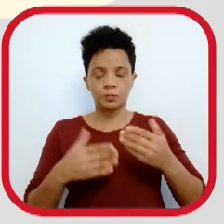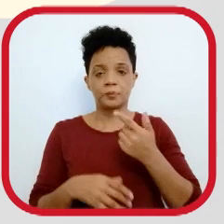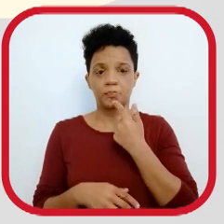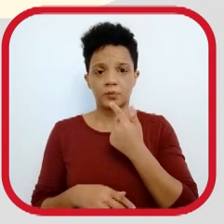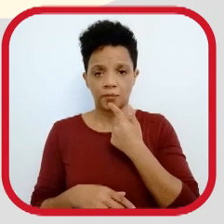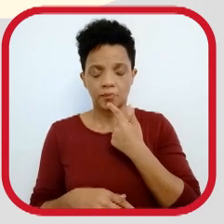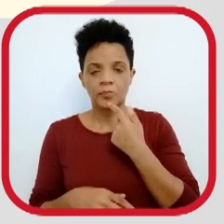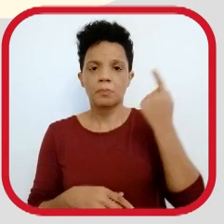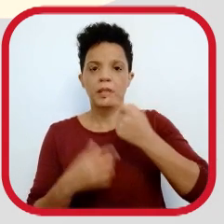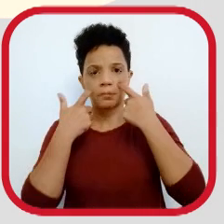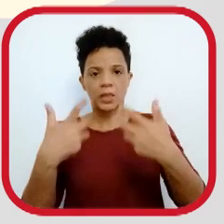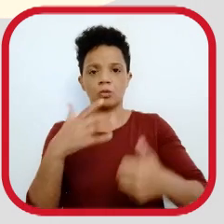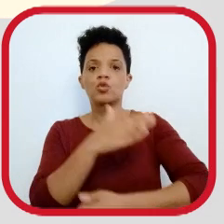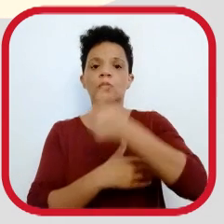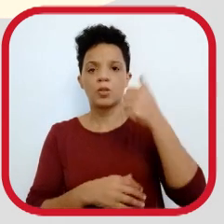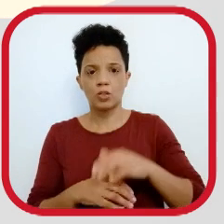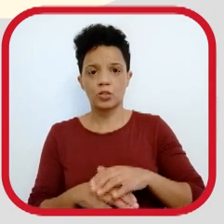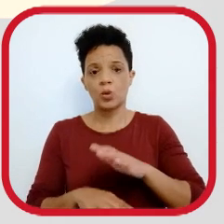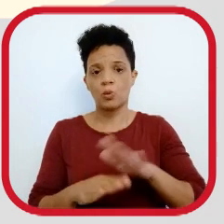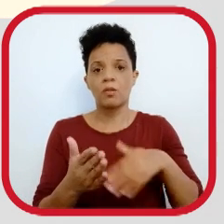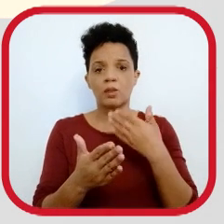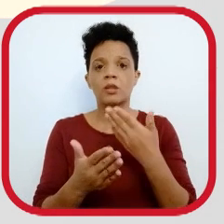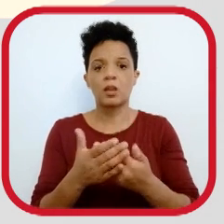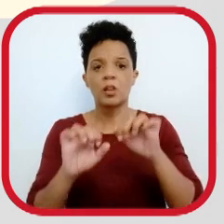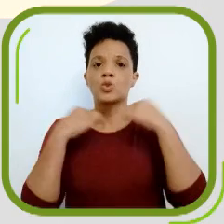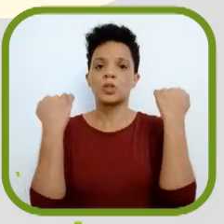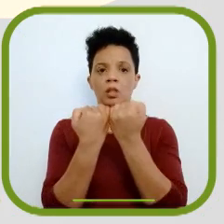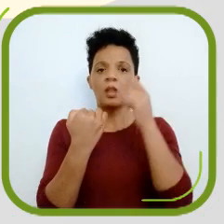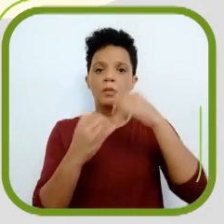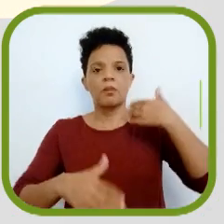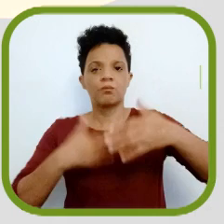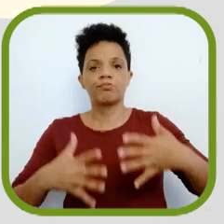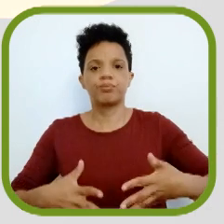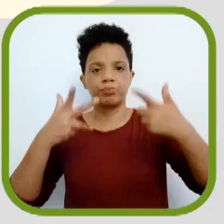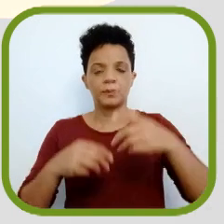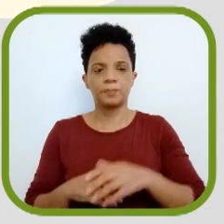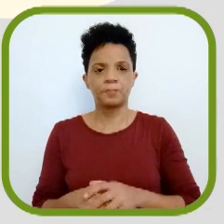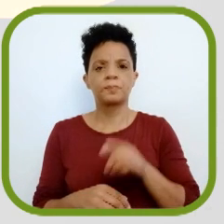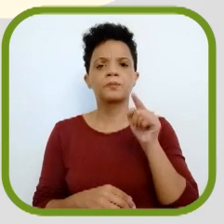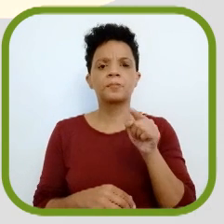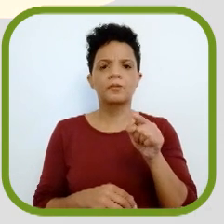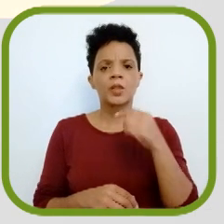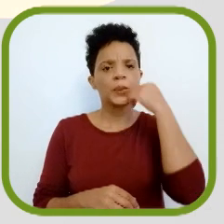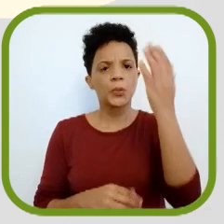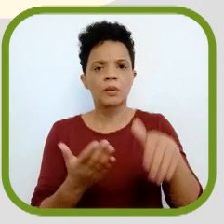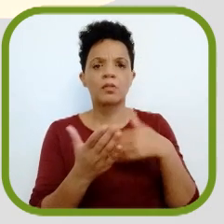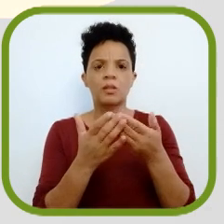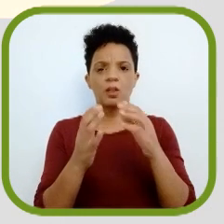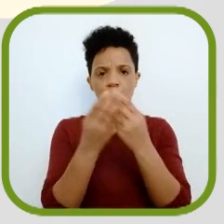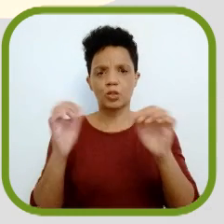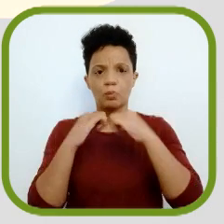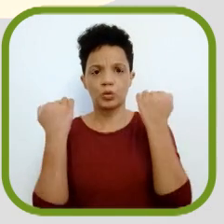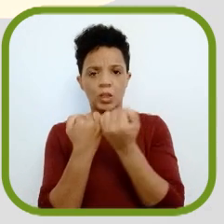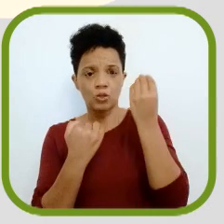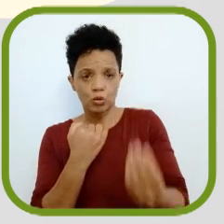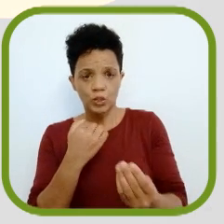de origem. No final, devem destacar-se os melhores para que a sociedade também prospere. Será a meritocracia a